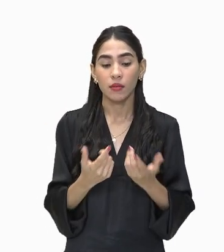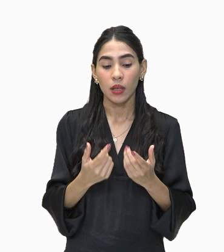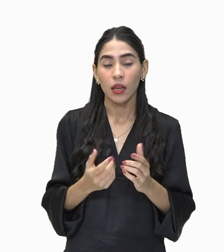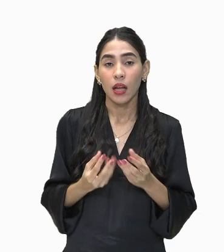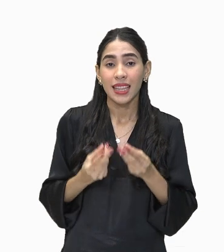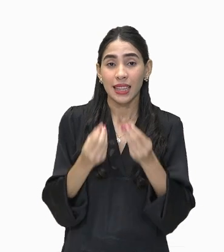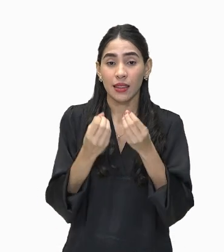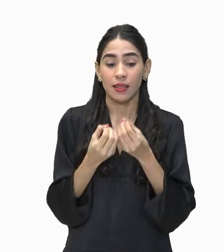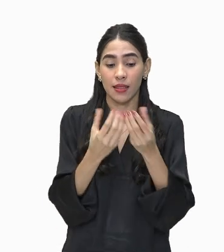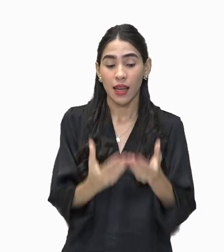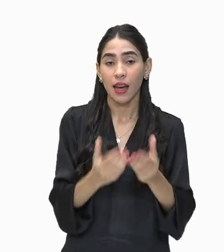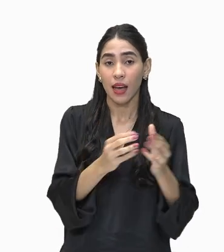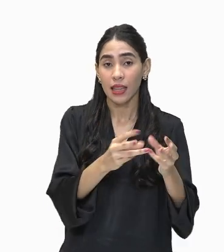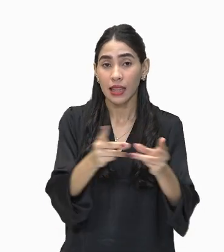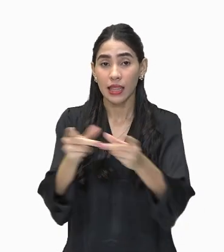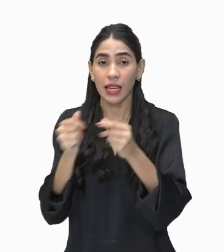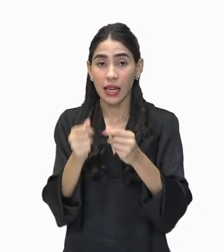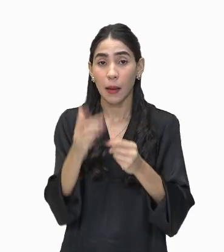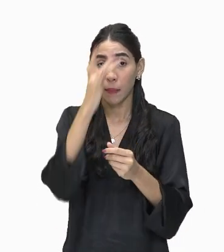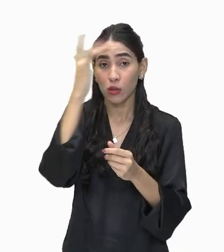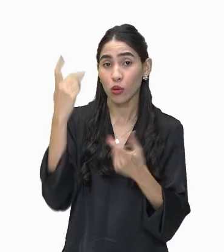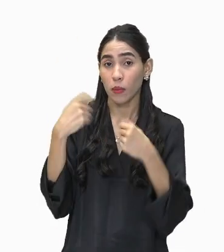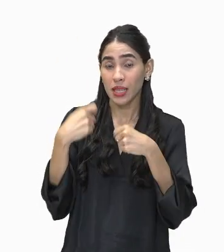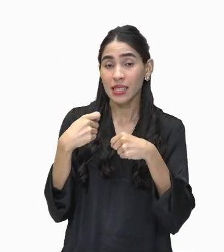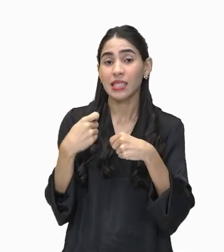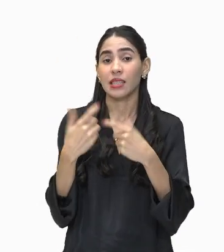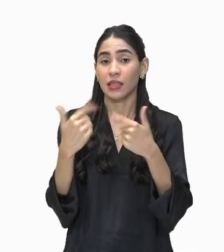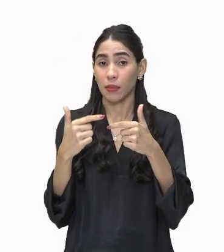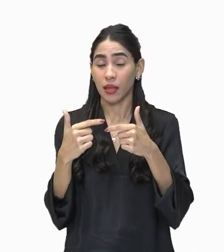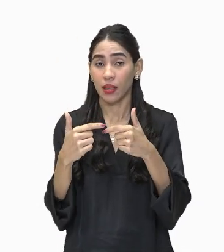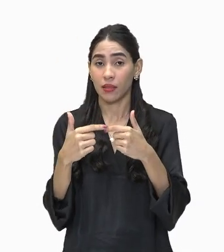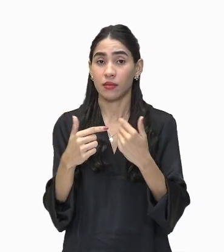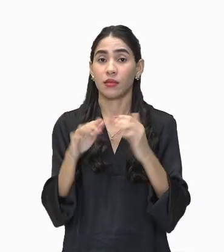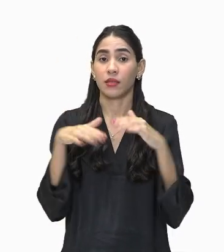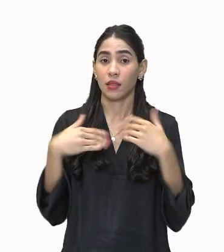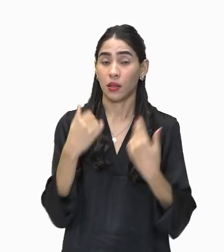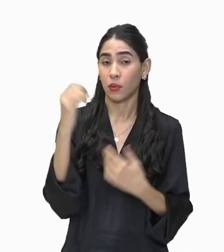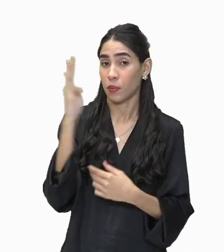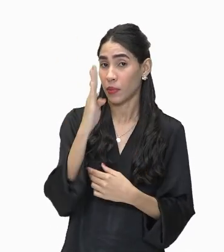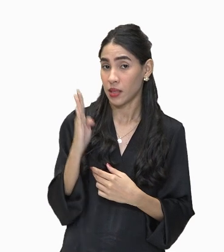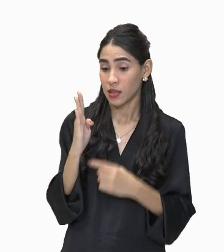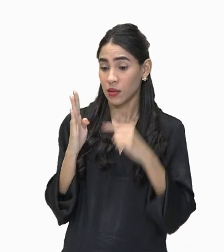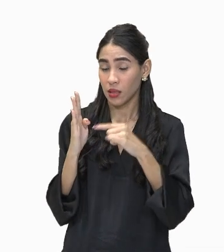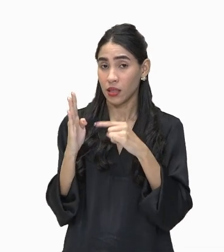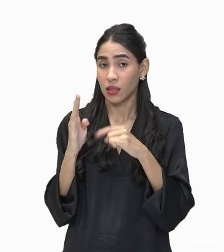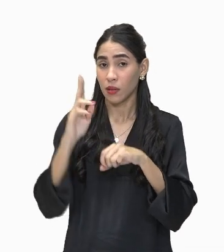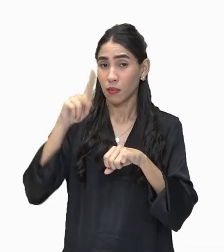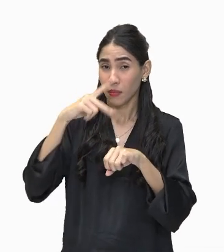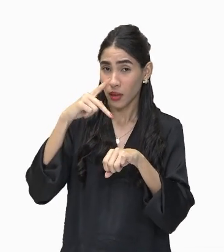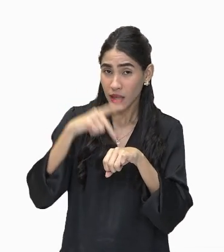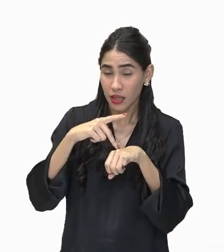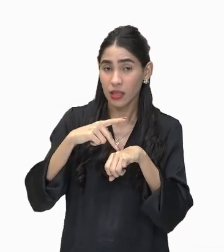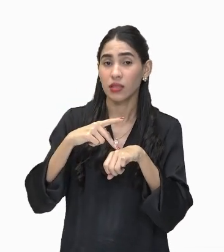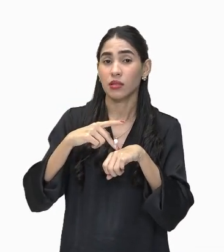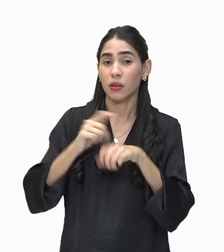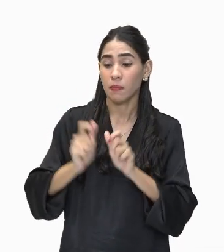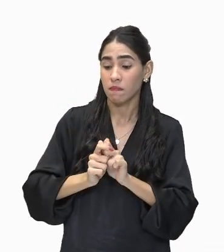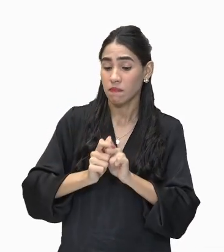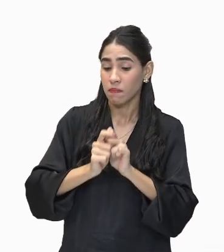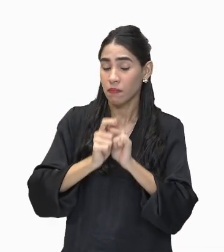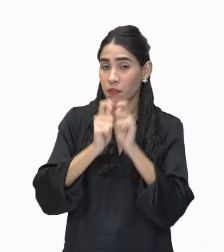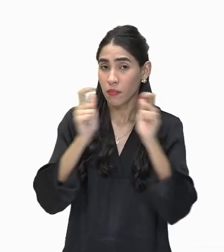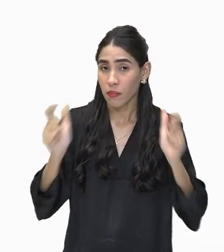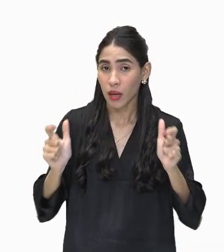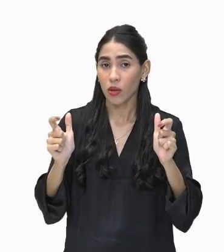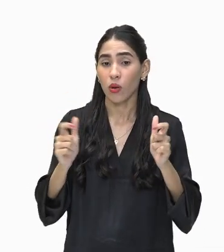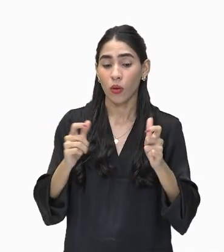para quem precisa trabalhar. O Brasil é o país, um dos países com maior concentração